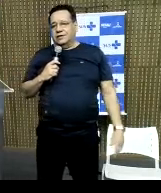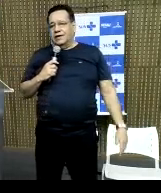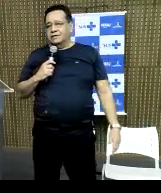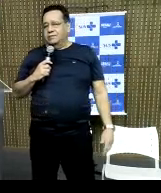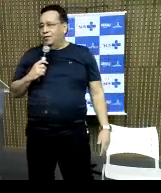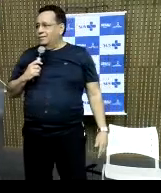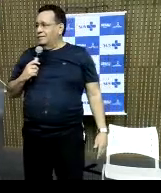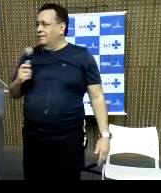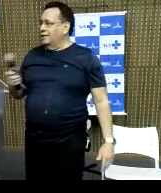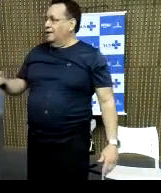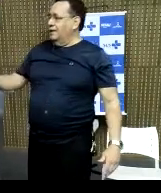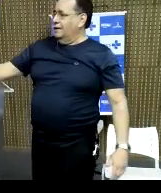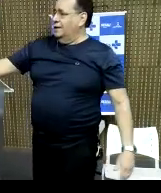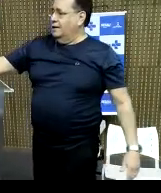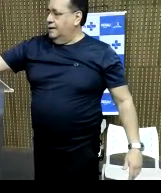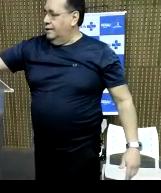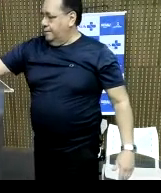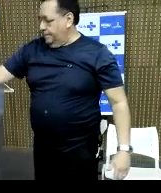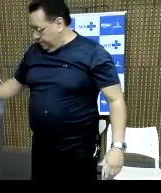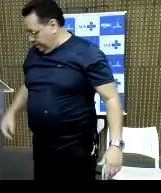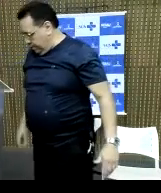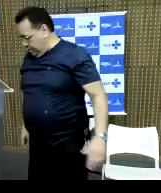nossa unidade. Paulo.